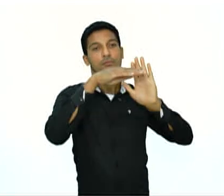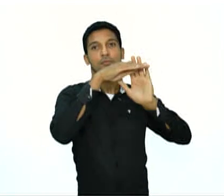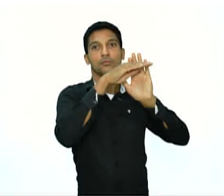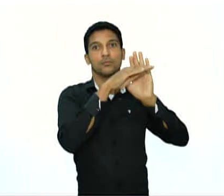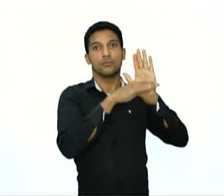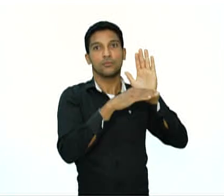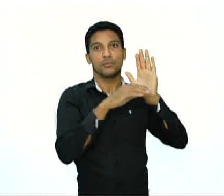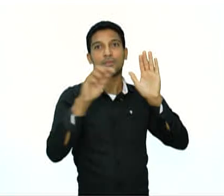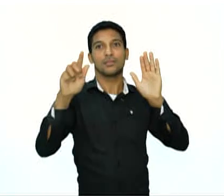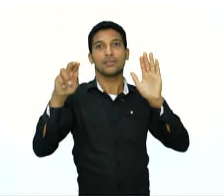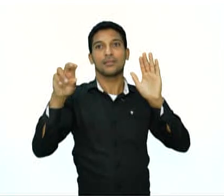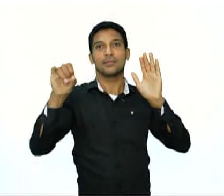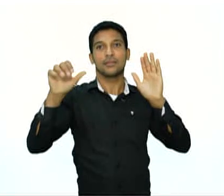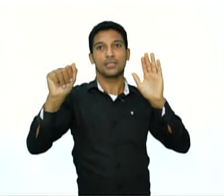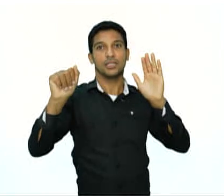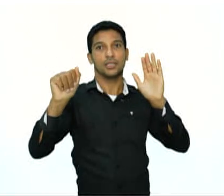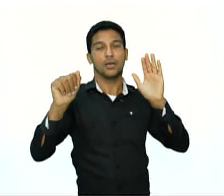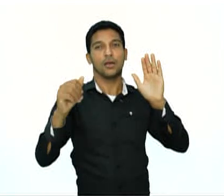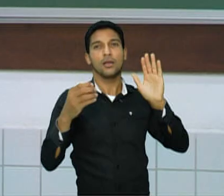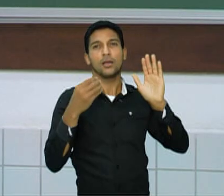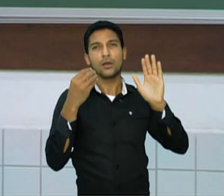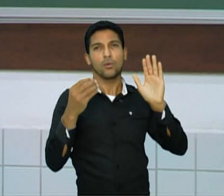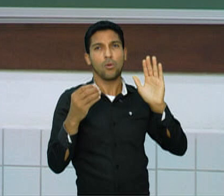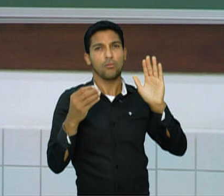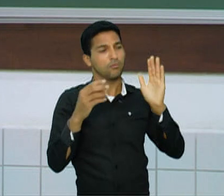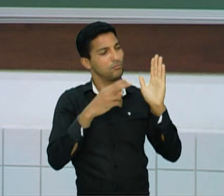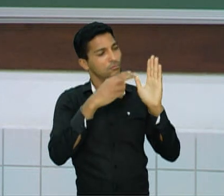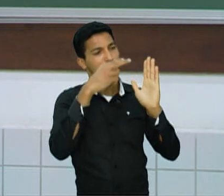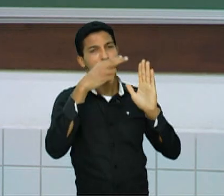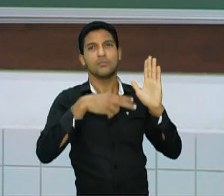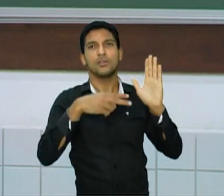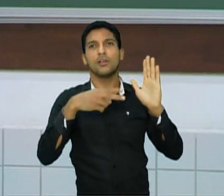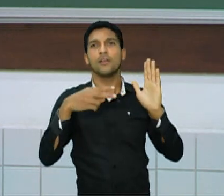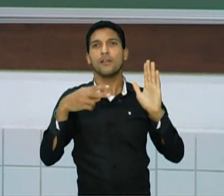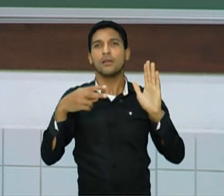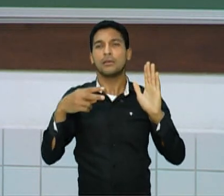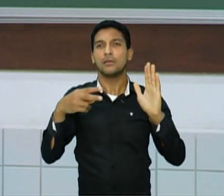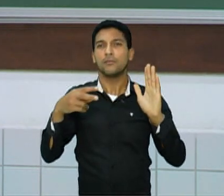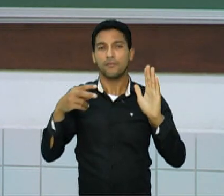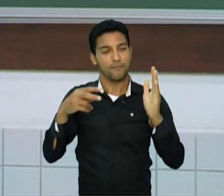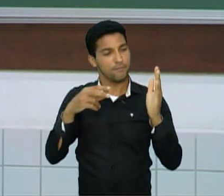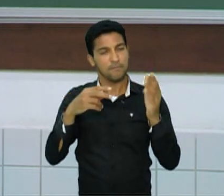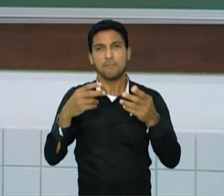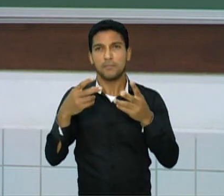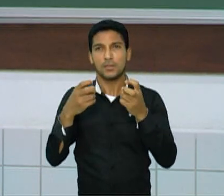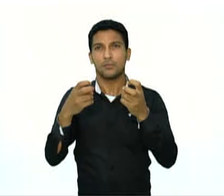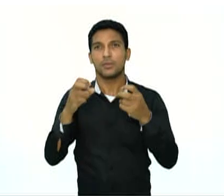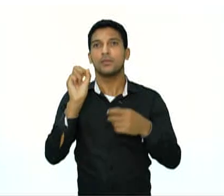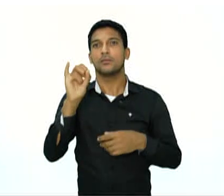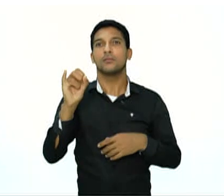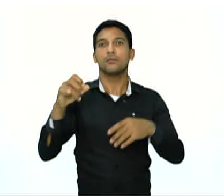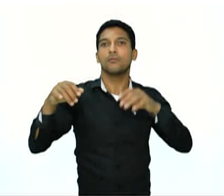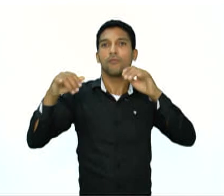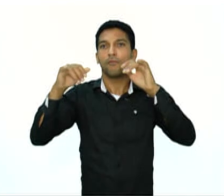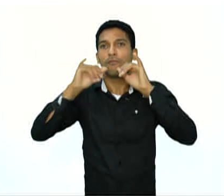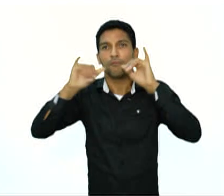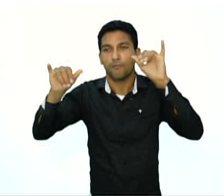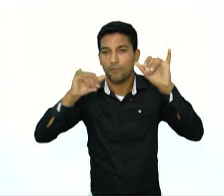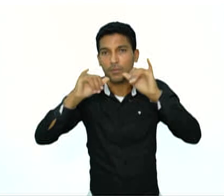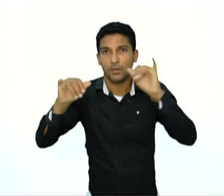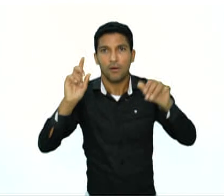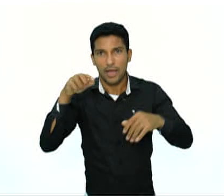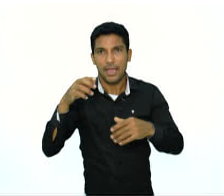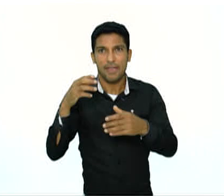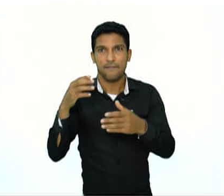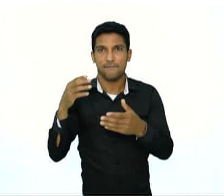verificar isso. Deu certo? Deu. Oração substantiva. Antes de mandar no grupo da família. Você abre